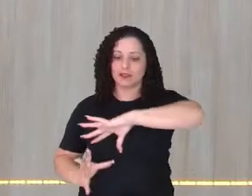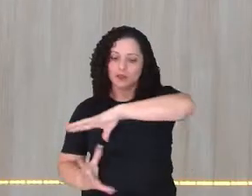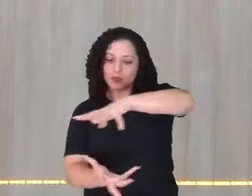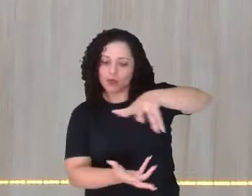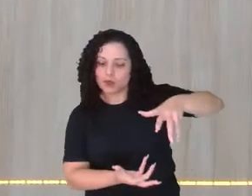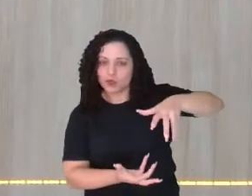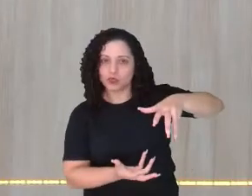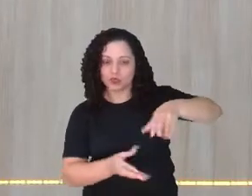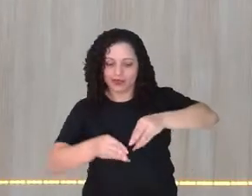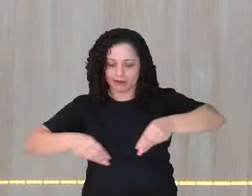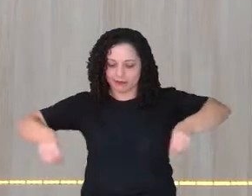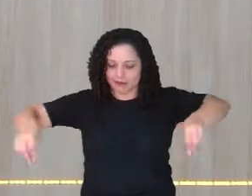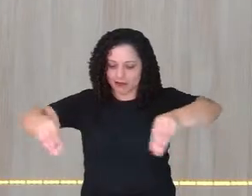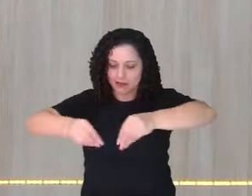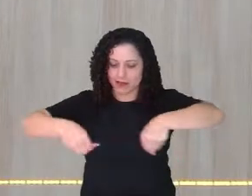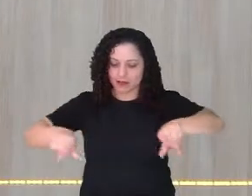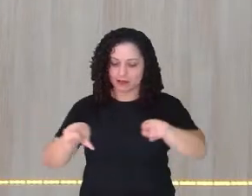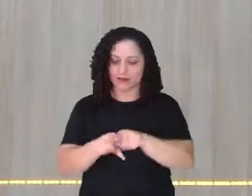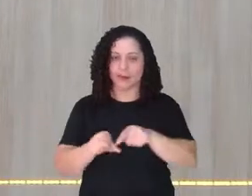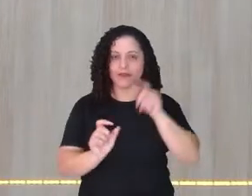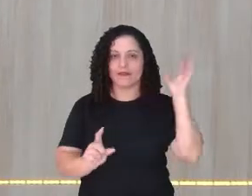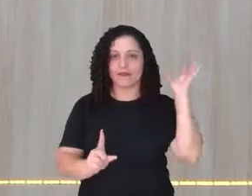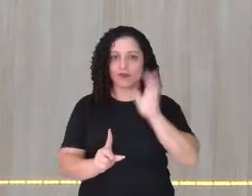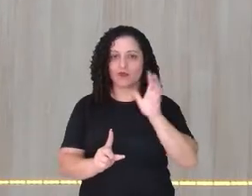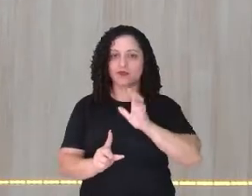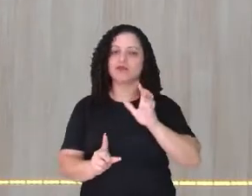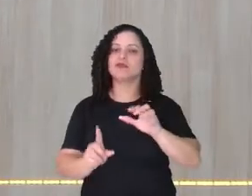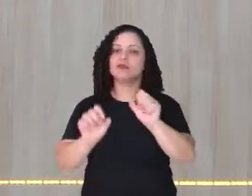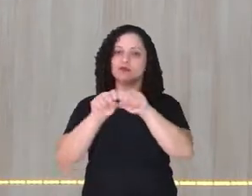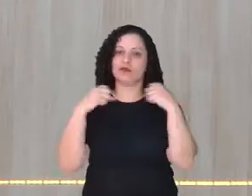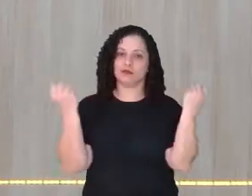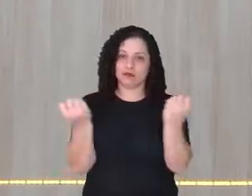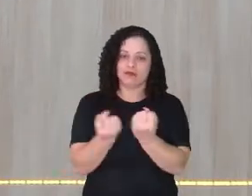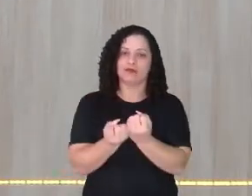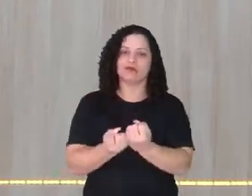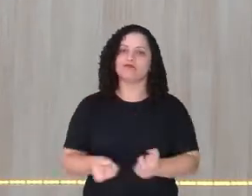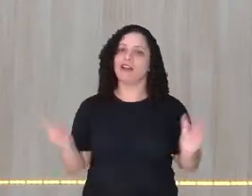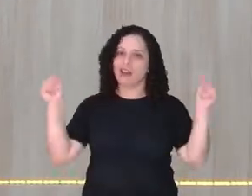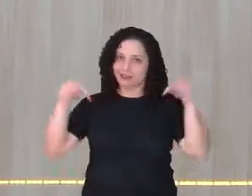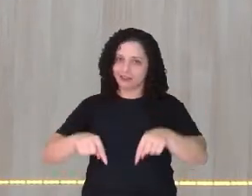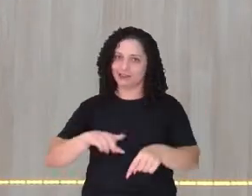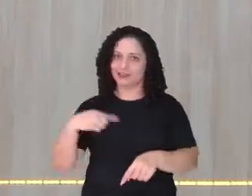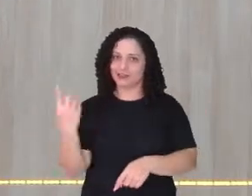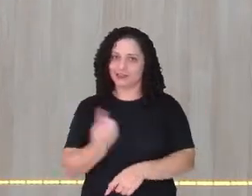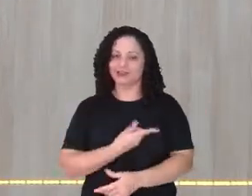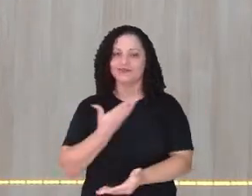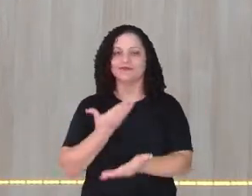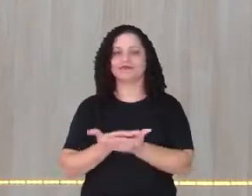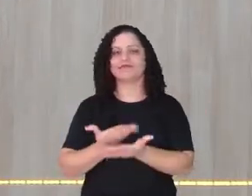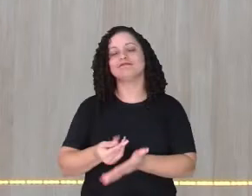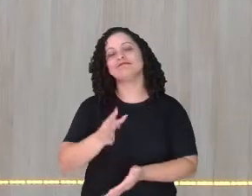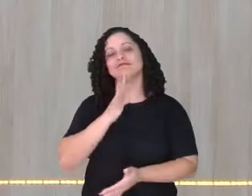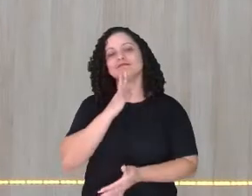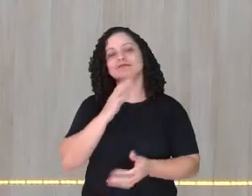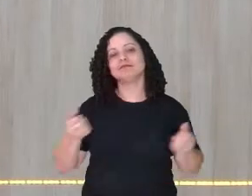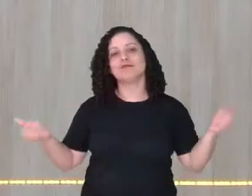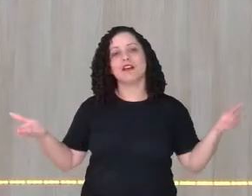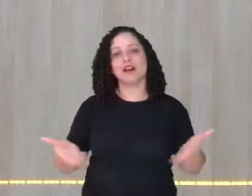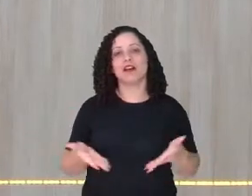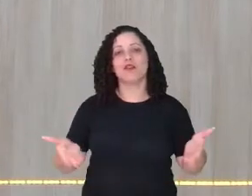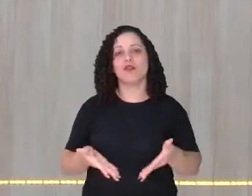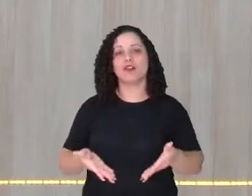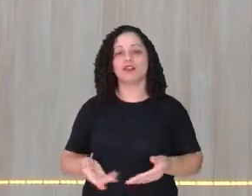né? A função social aí, tudo isso a gente trabalha aqui e hoje a gente vai falar um pouquinho